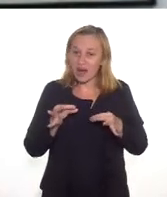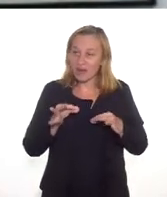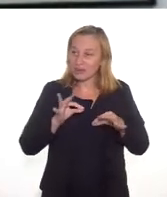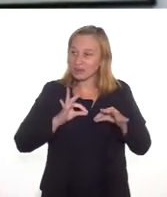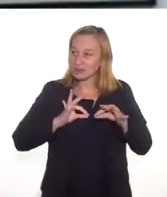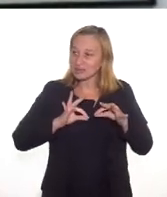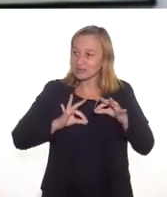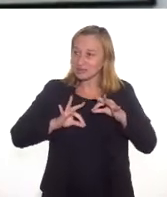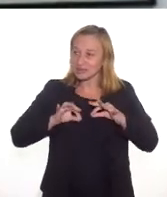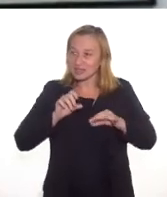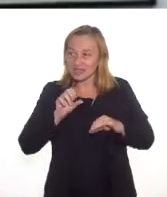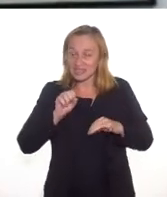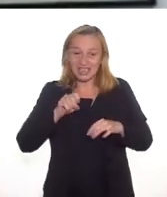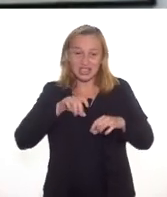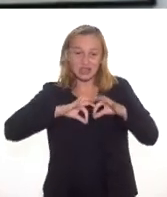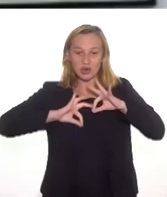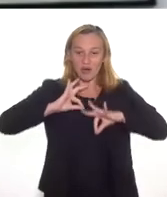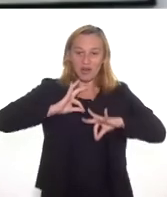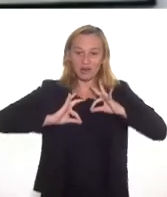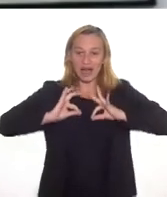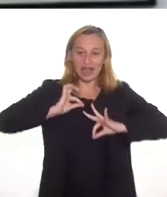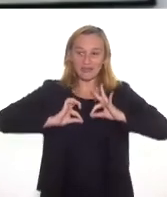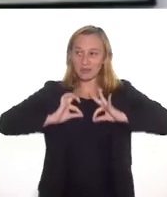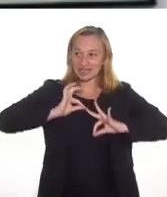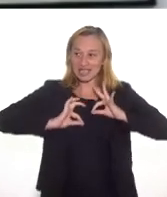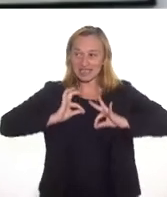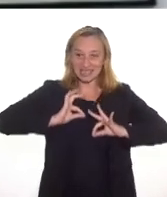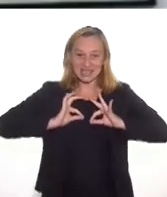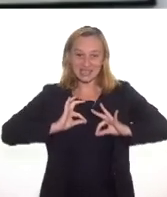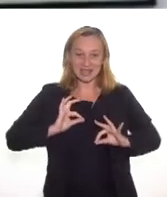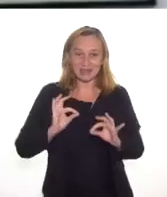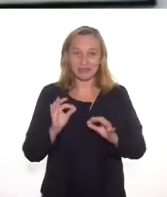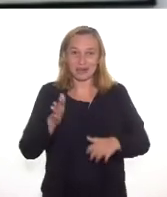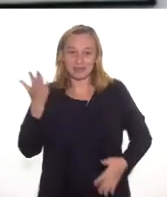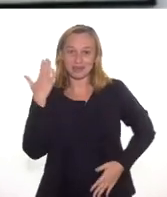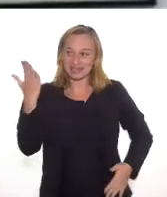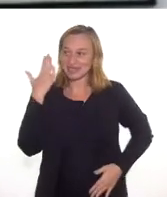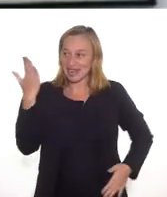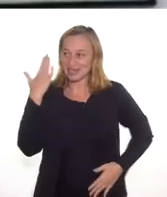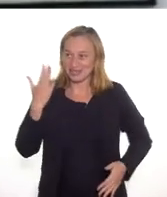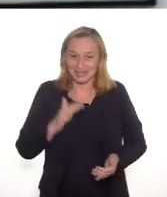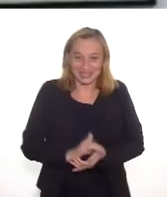me admira que o líder desse mesmo grupo,